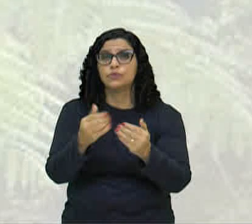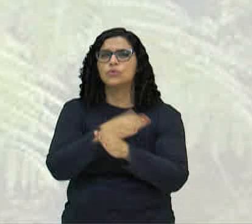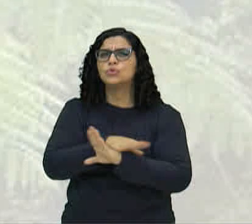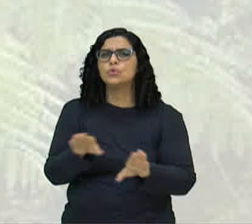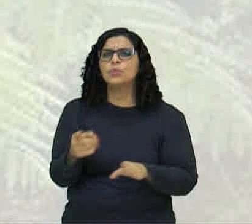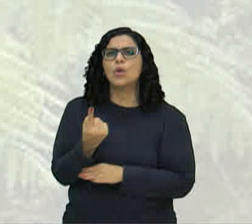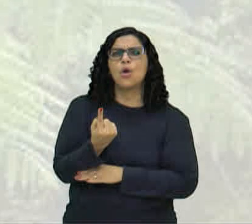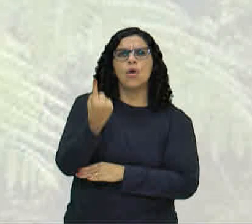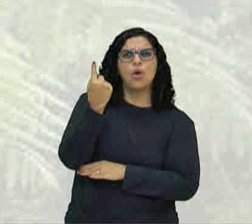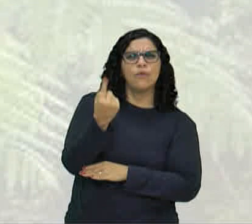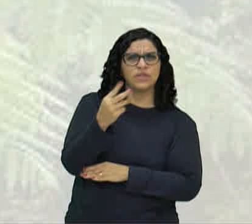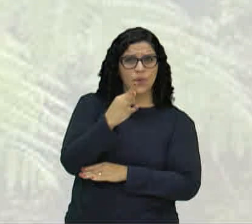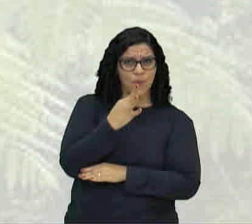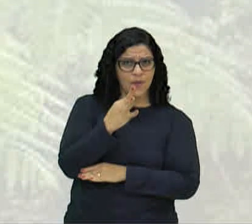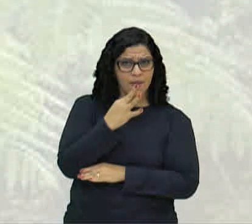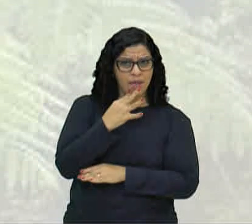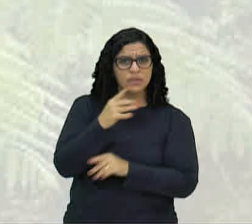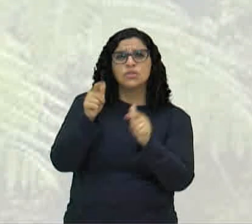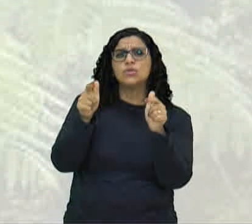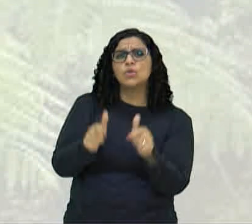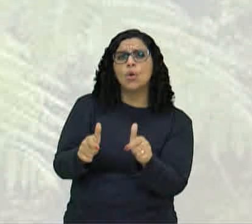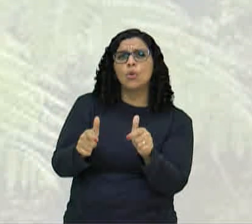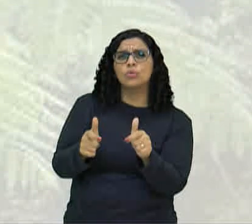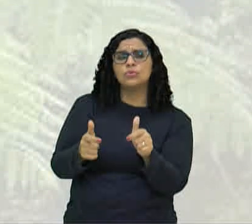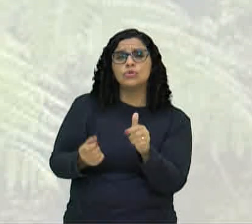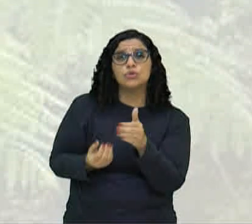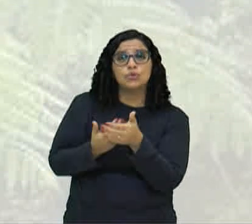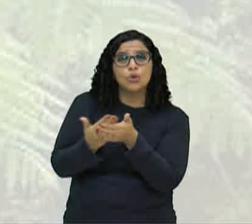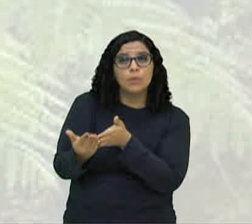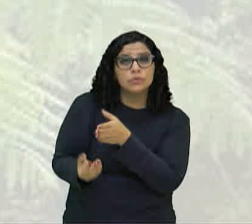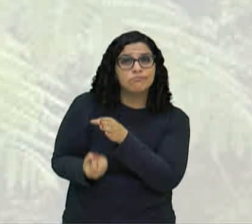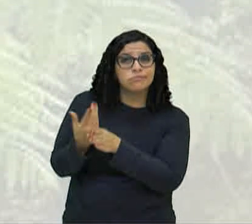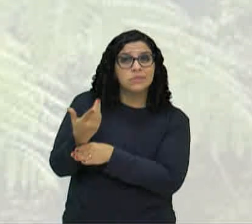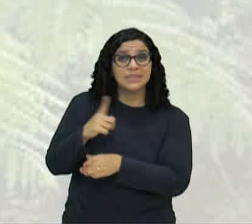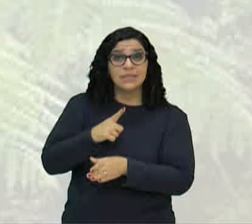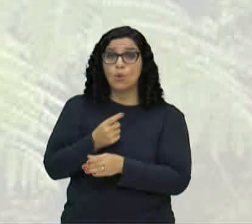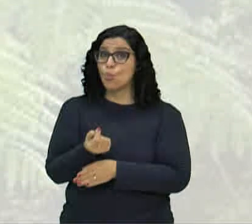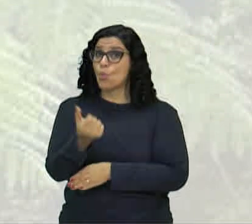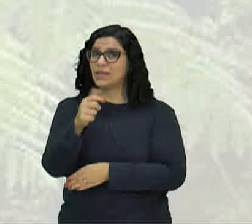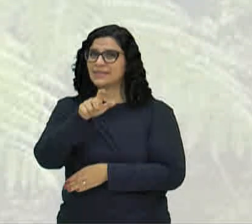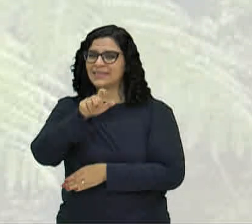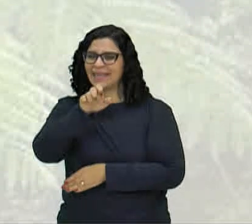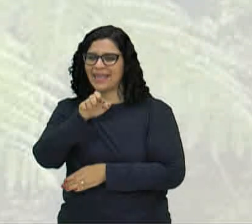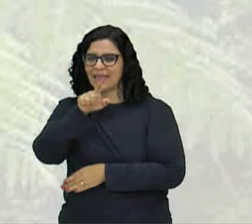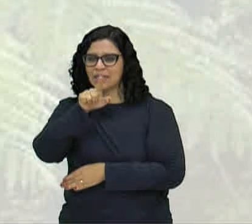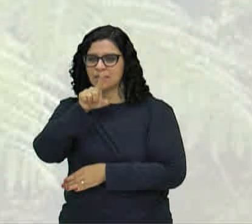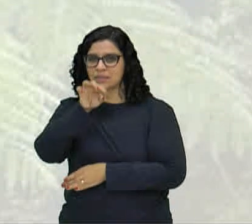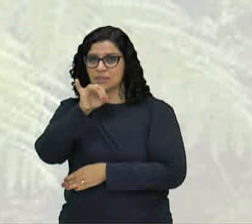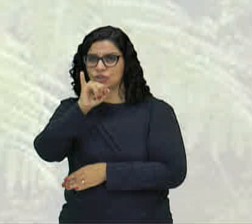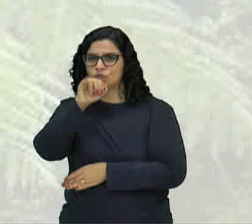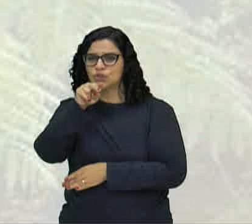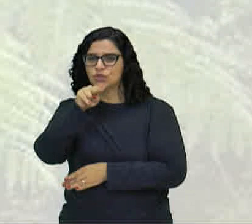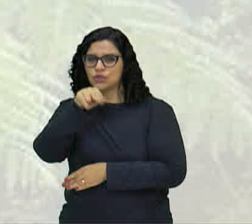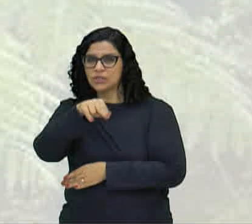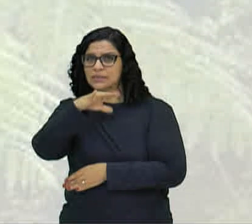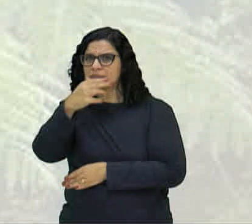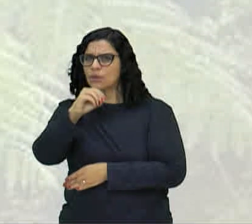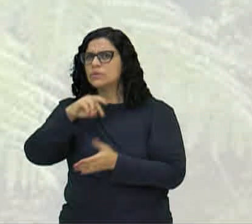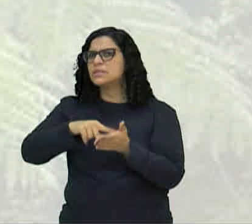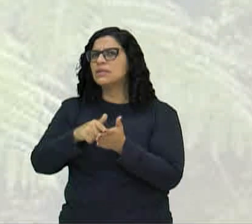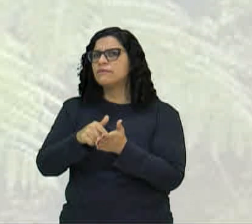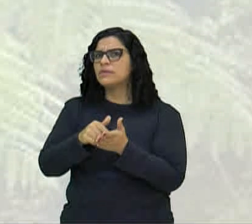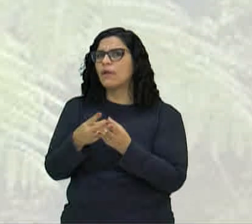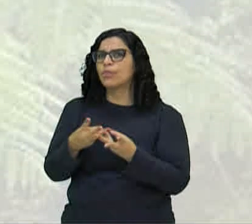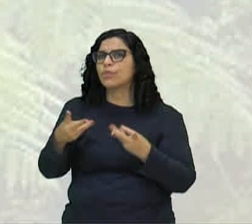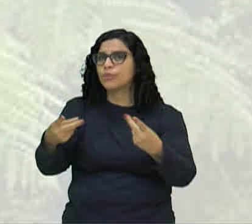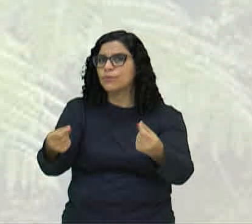xaxim? Você sabe de onde vem o xaxim? Sabia que ele está em extinção? Pois é, o xaxim é o nome vulgar de uma